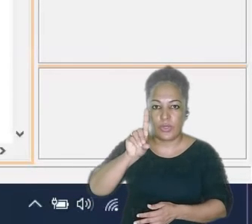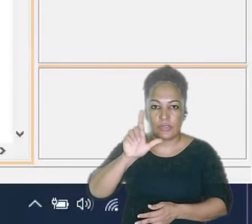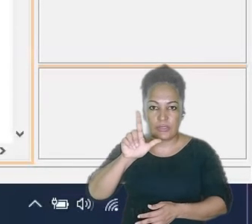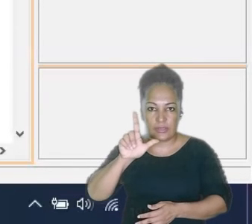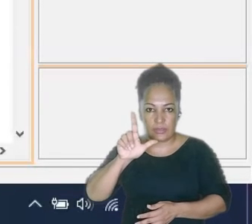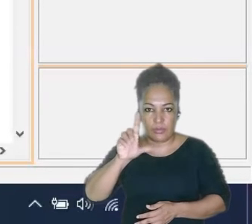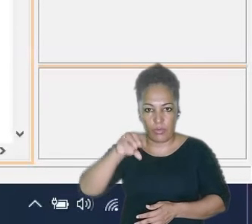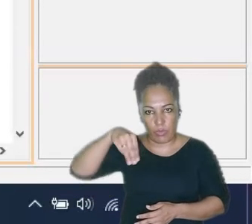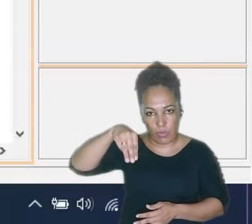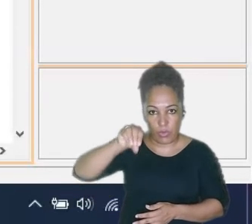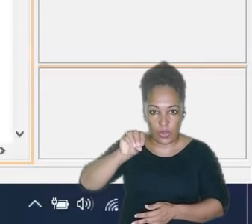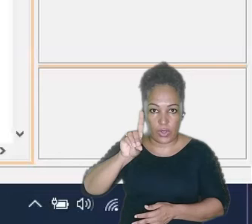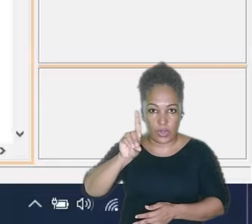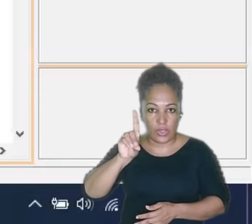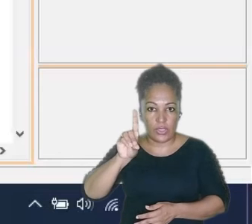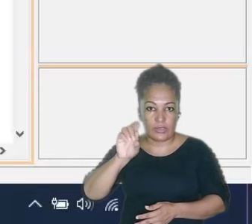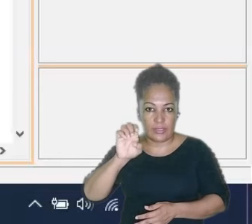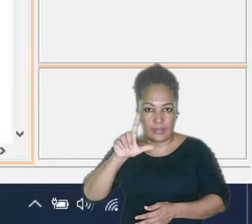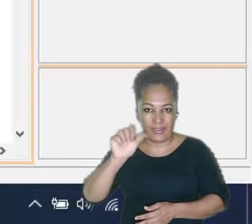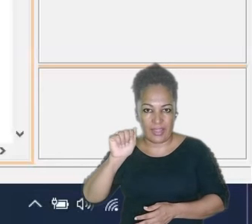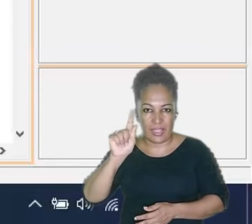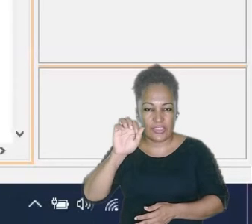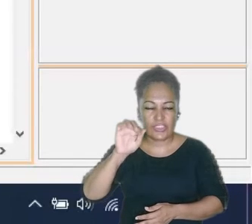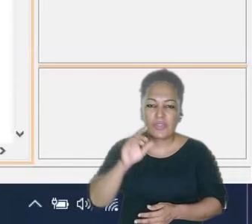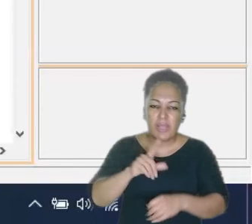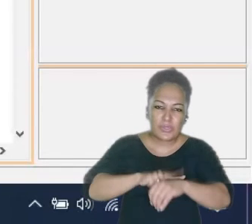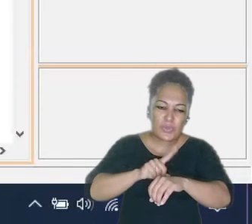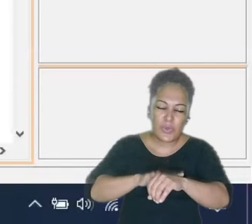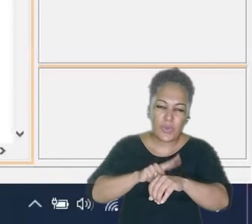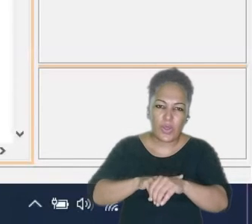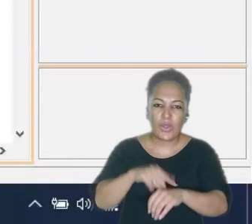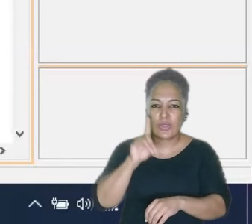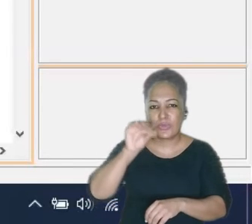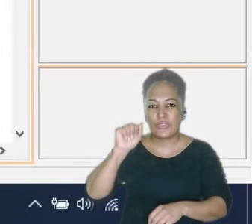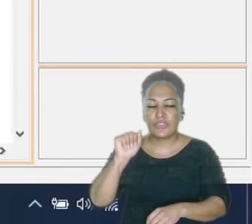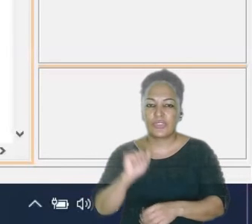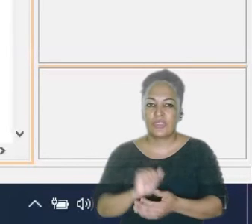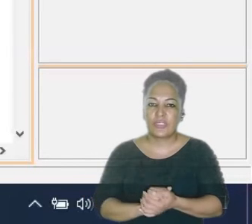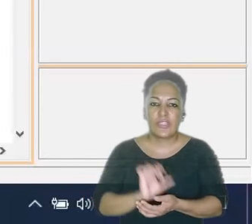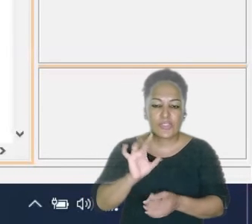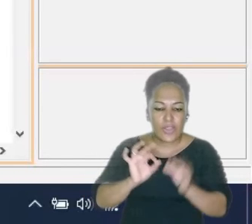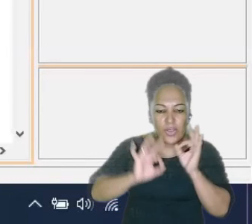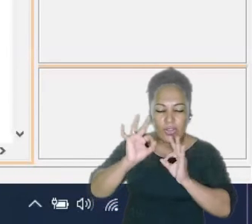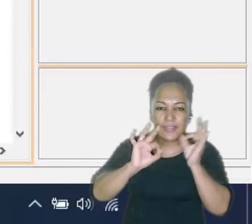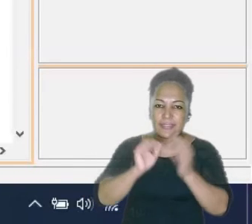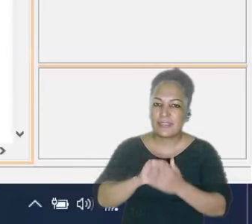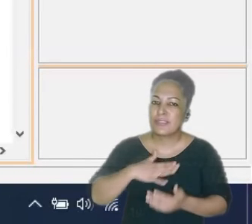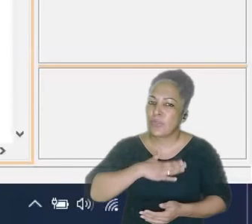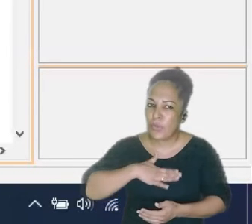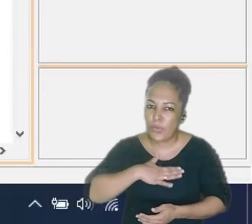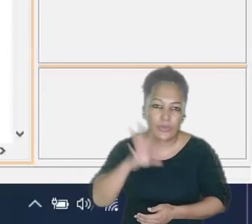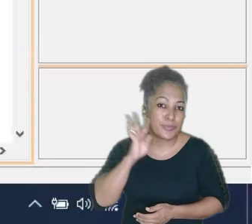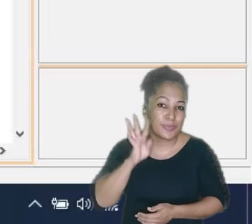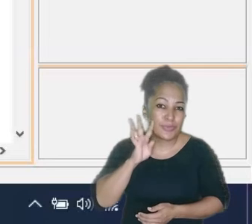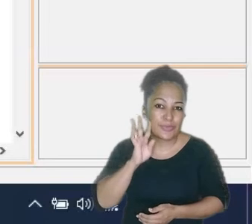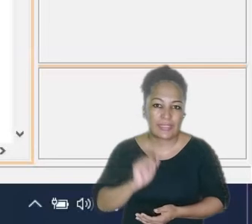por modelagem, sabe? Eu acho isso aqui muito legal. Eu passo horas ou poderia passar dias só